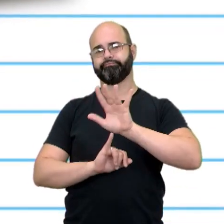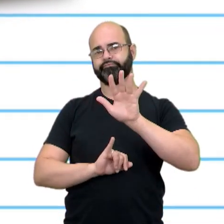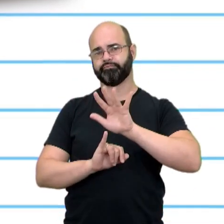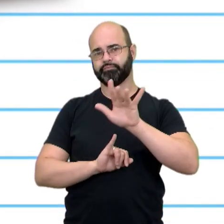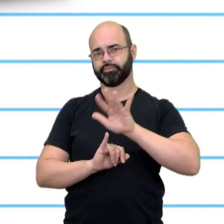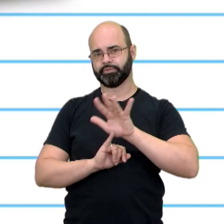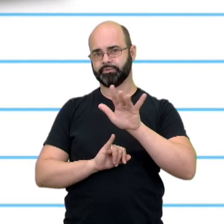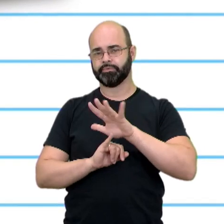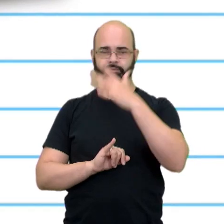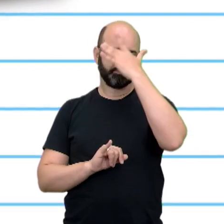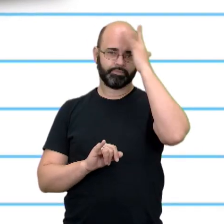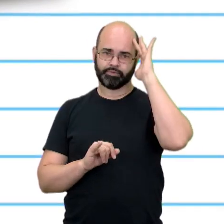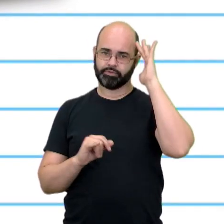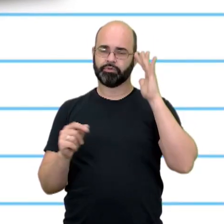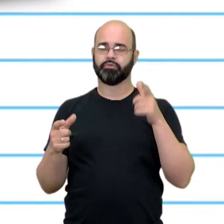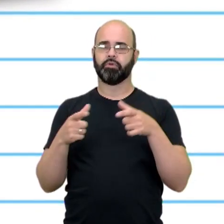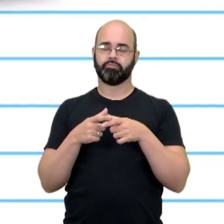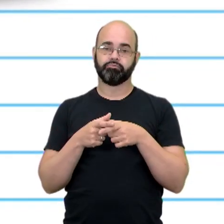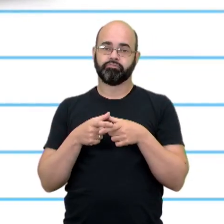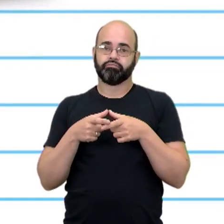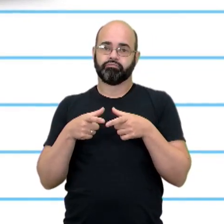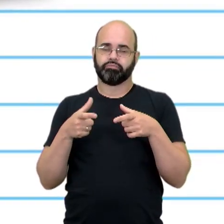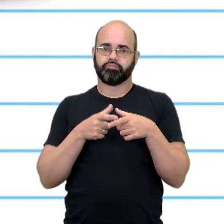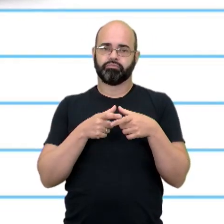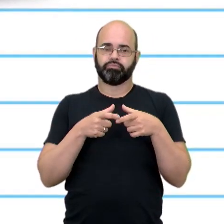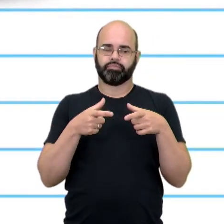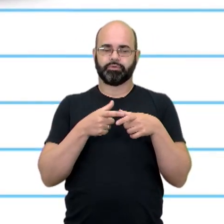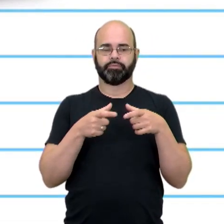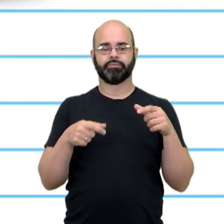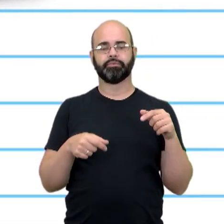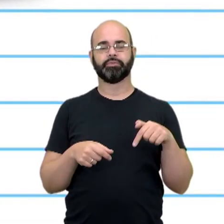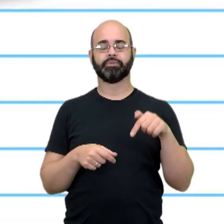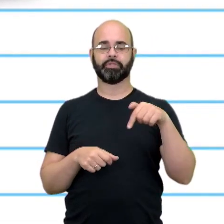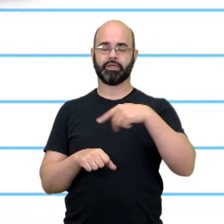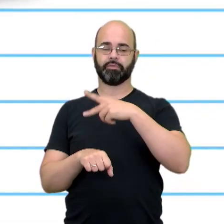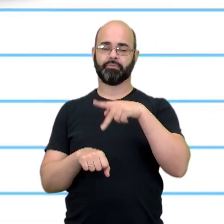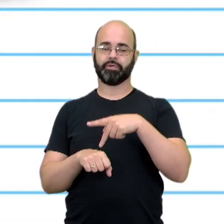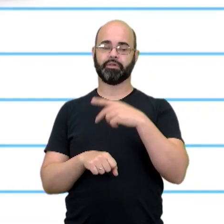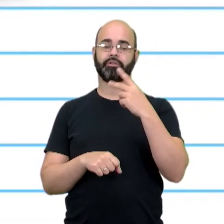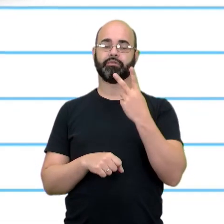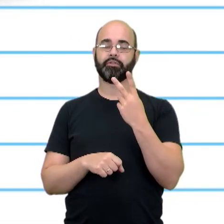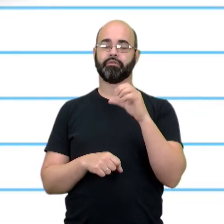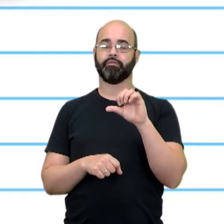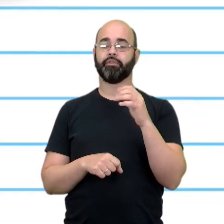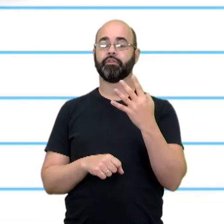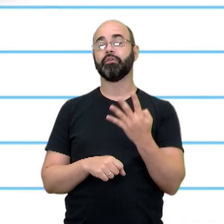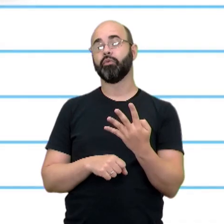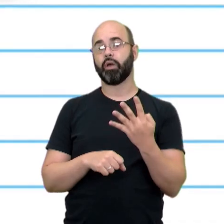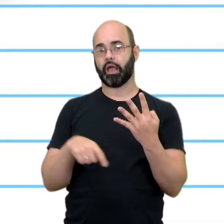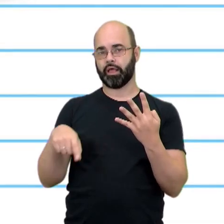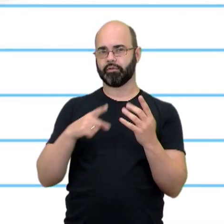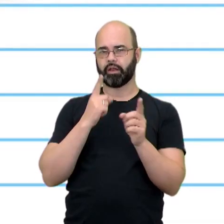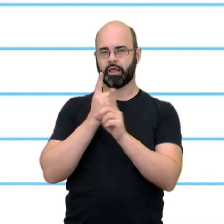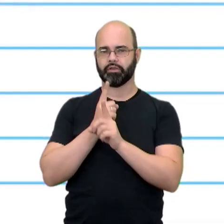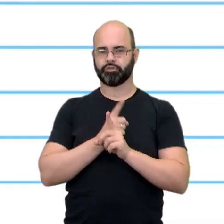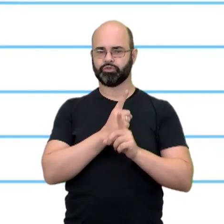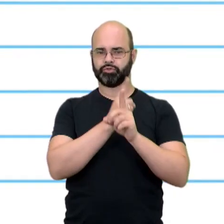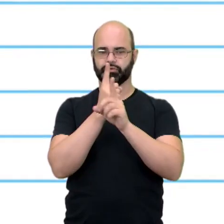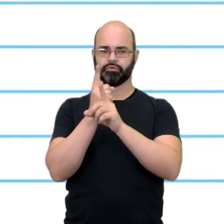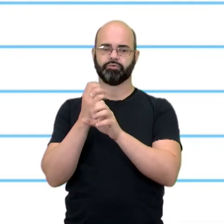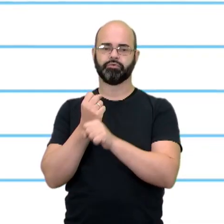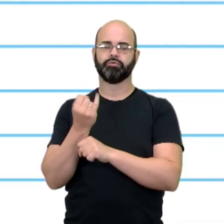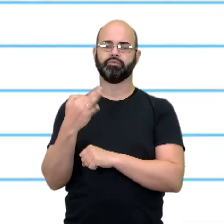do número de habitantes das cidades. Foram identificados no país 294 arranjos populacionais formados por